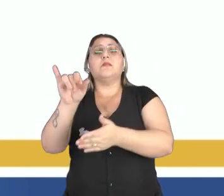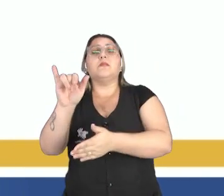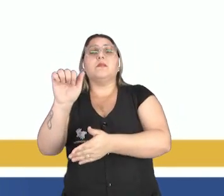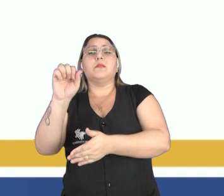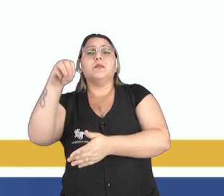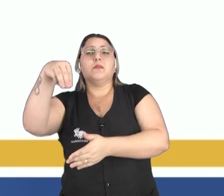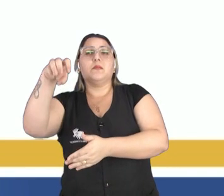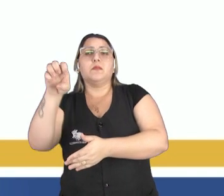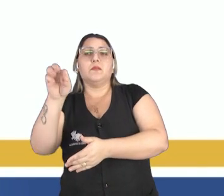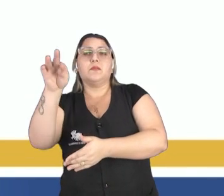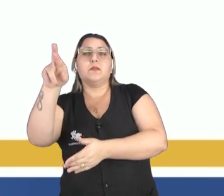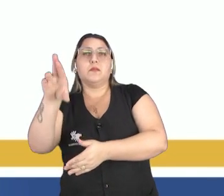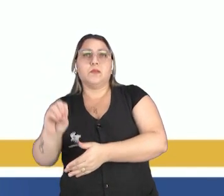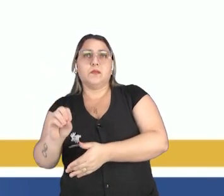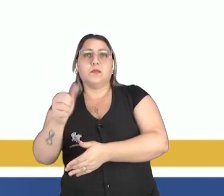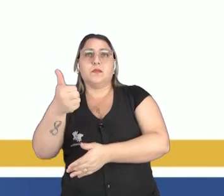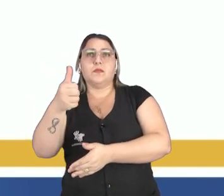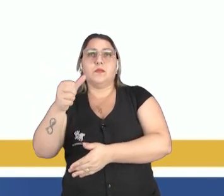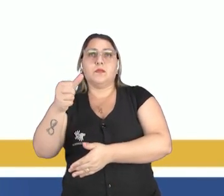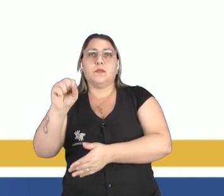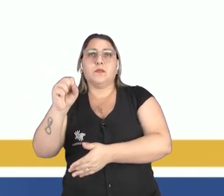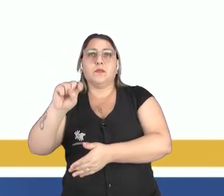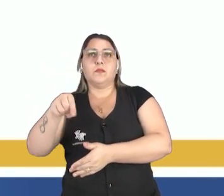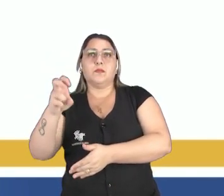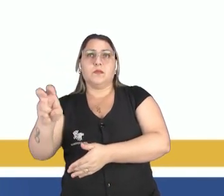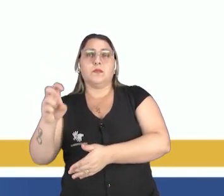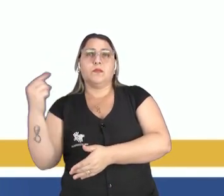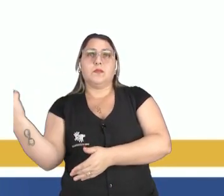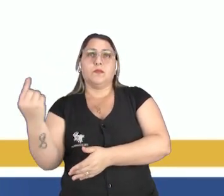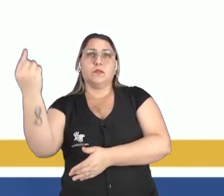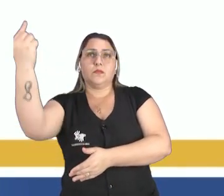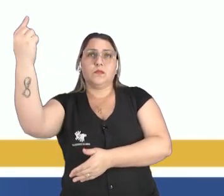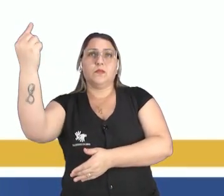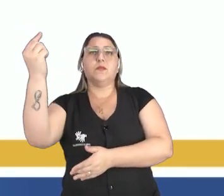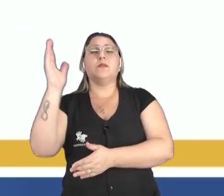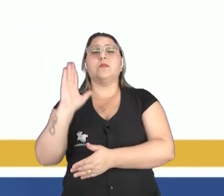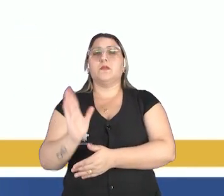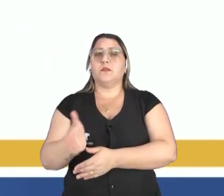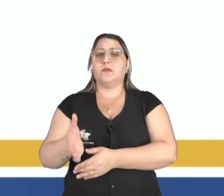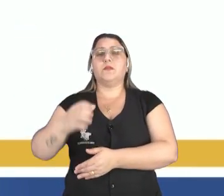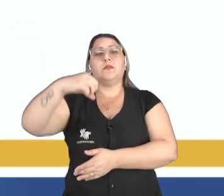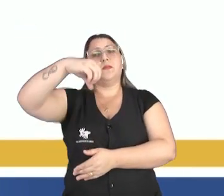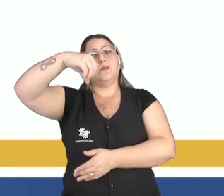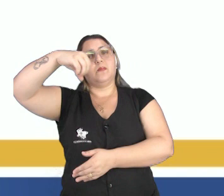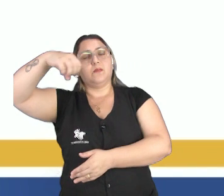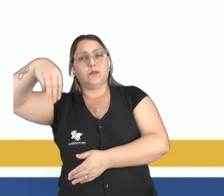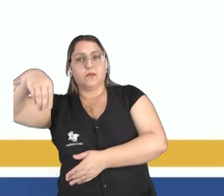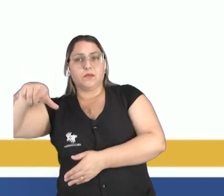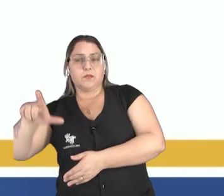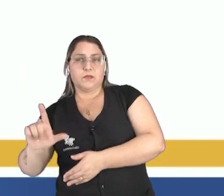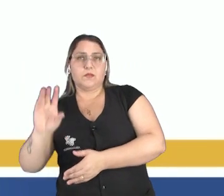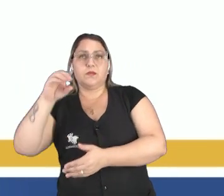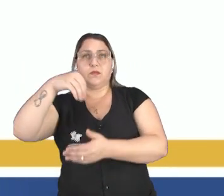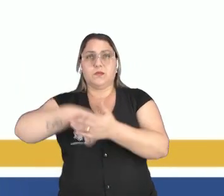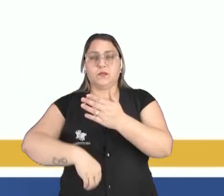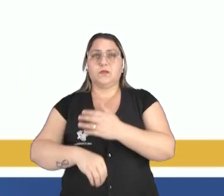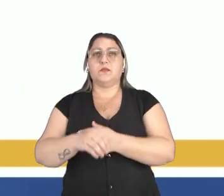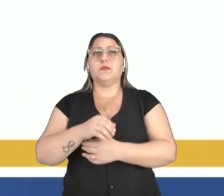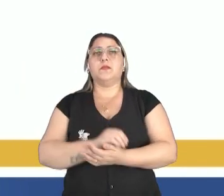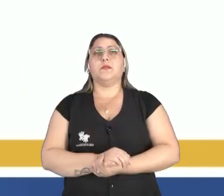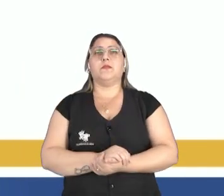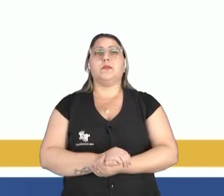diâmetro. 18,5 de altura. E aqui está dizendo que o conteúdo já é 900 ml. Quer dizer que 900 ml é o